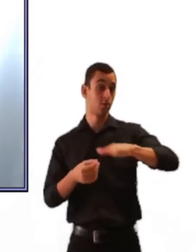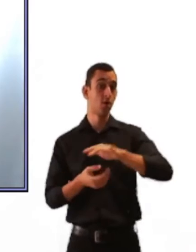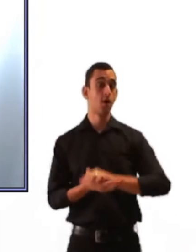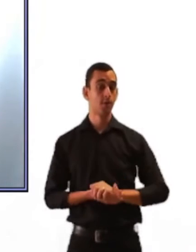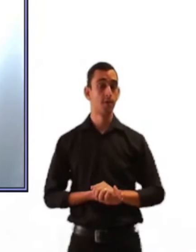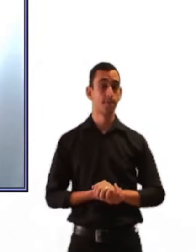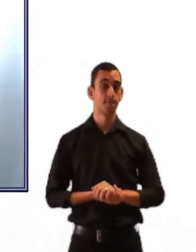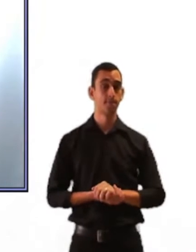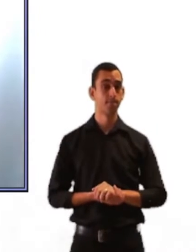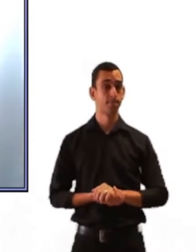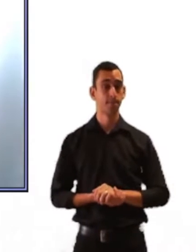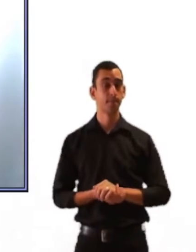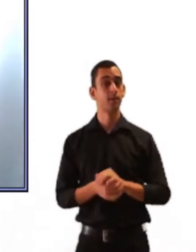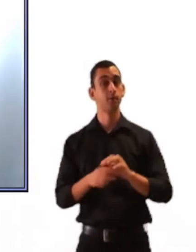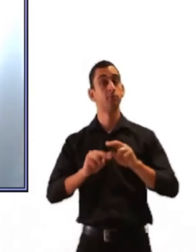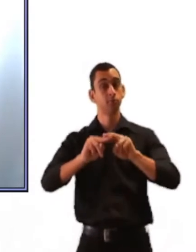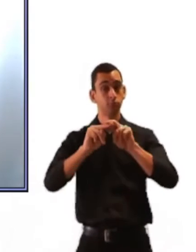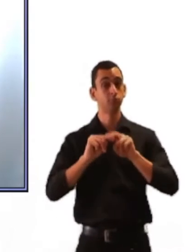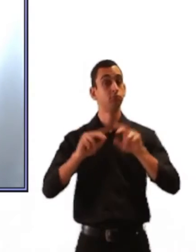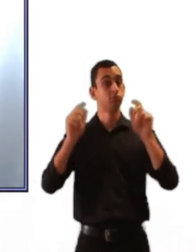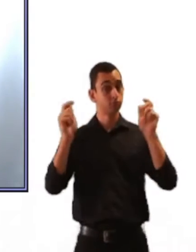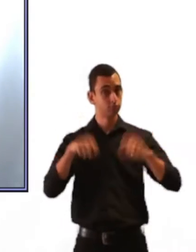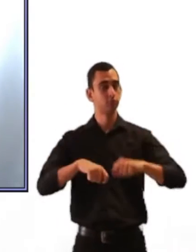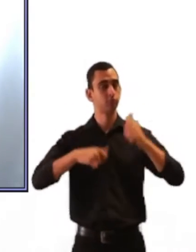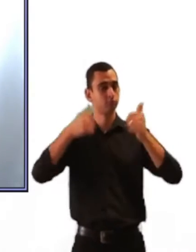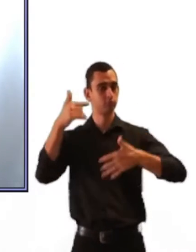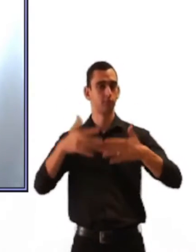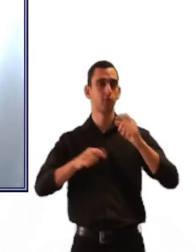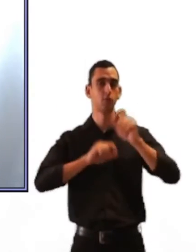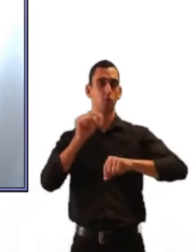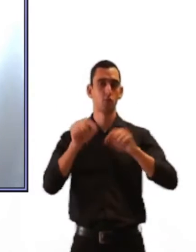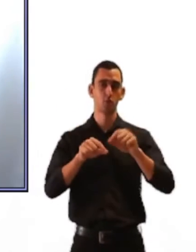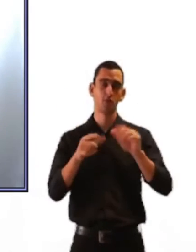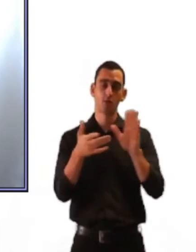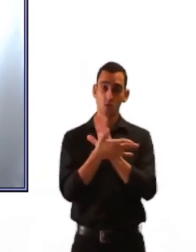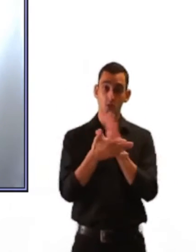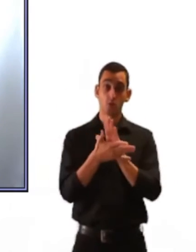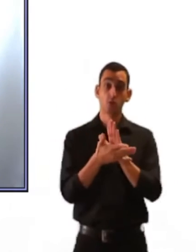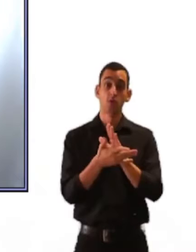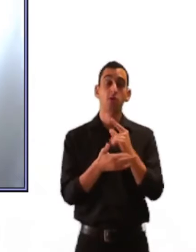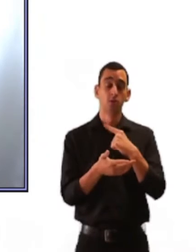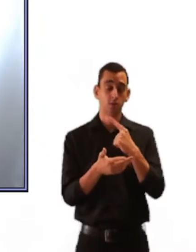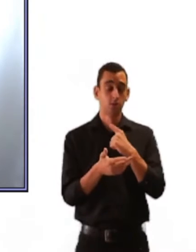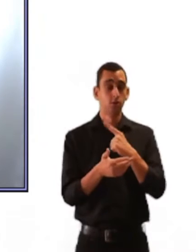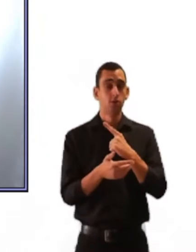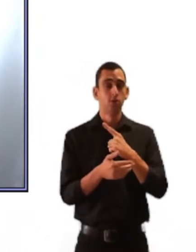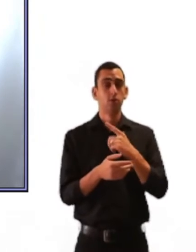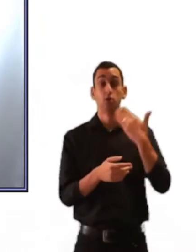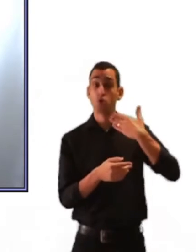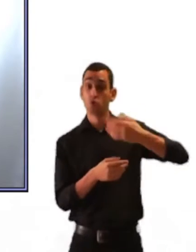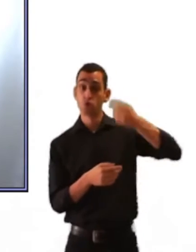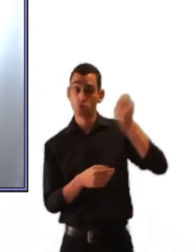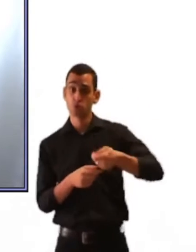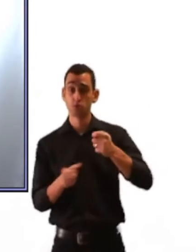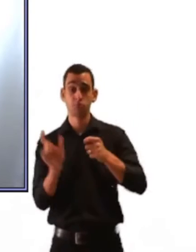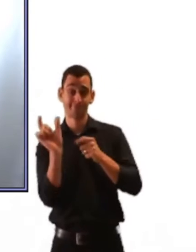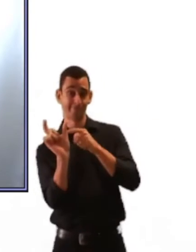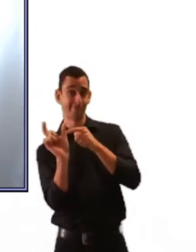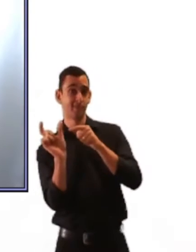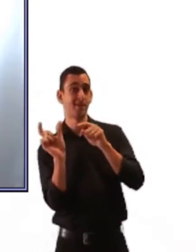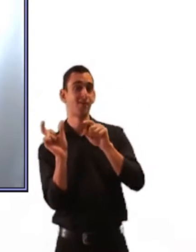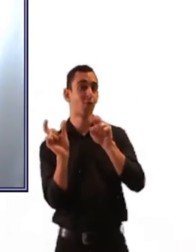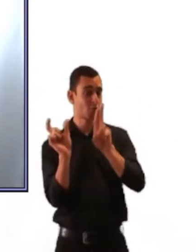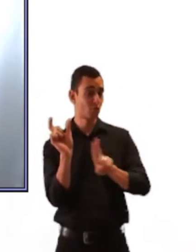nisso, é possível se afirmar que o juiz se utiliza de heurísticas. Em que sentido? Com base